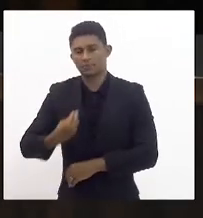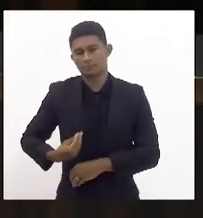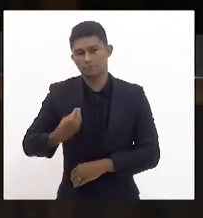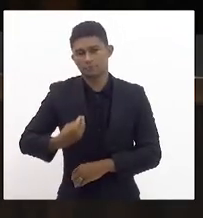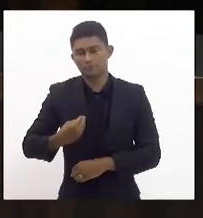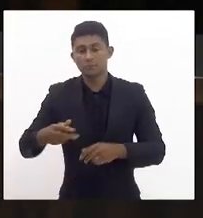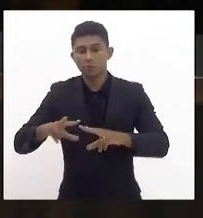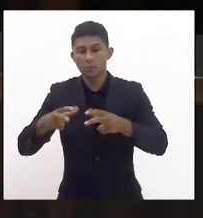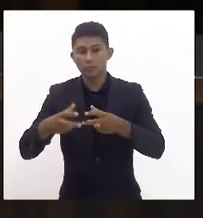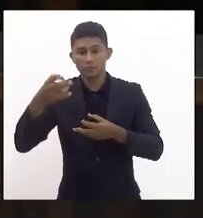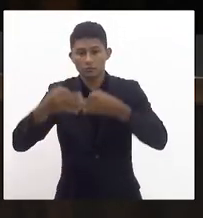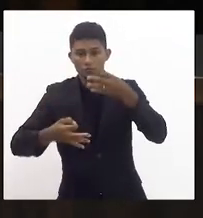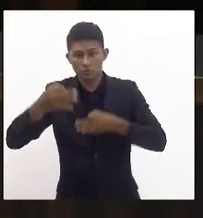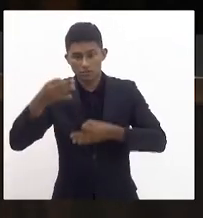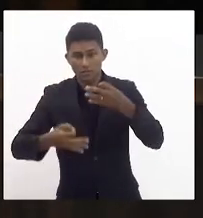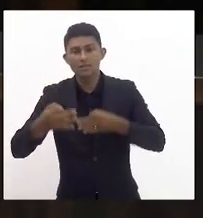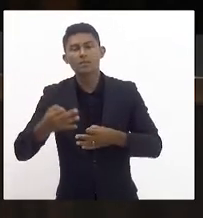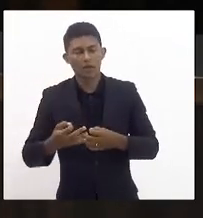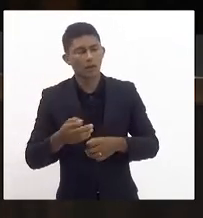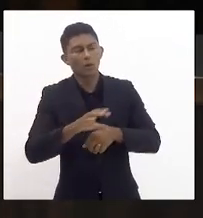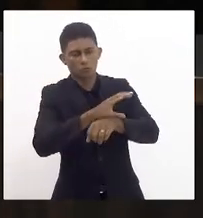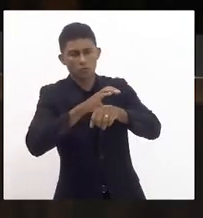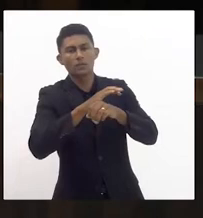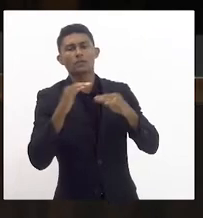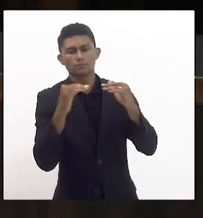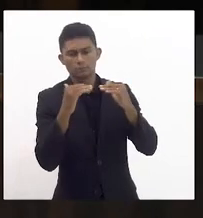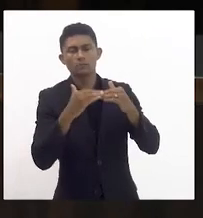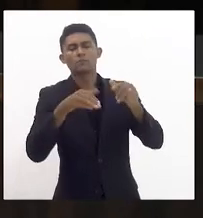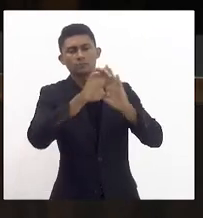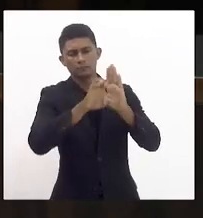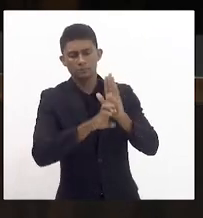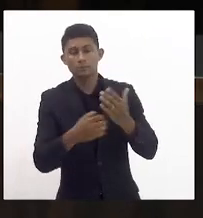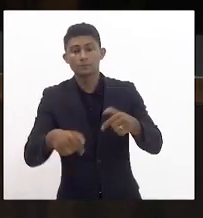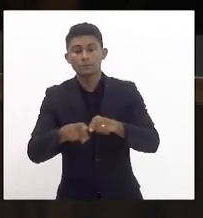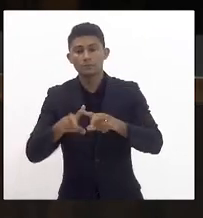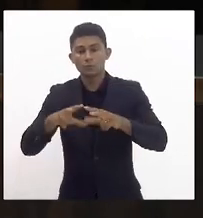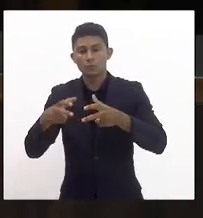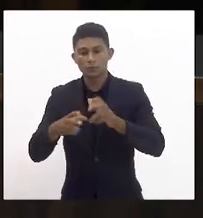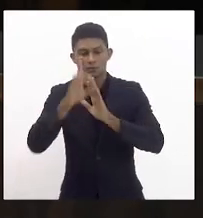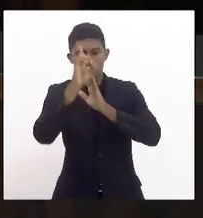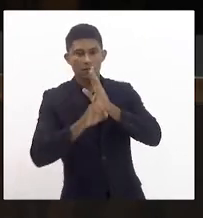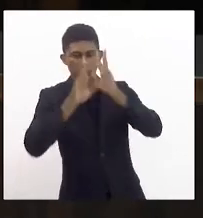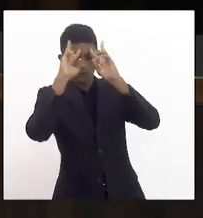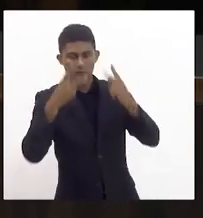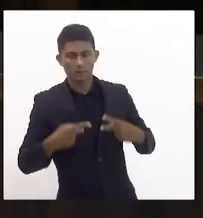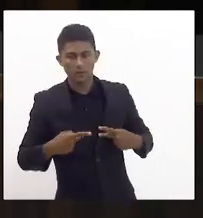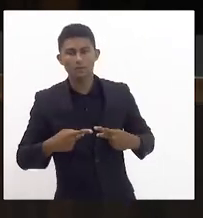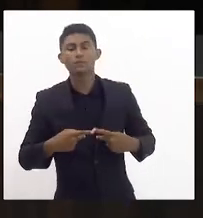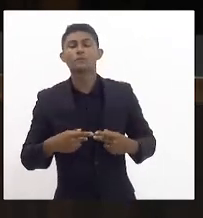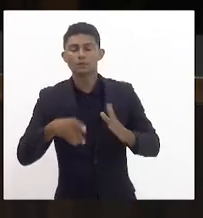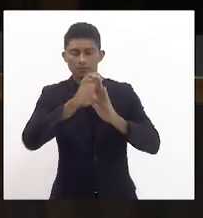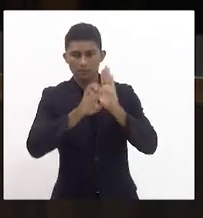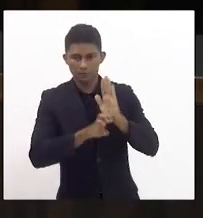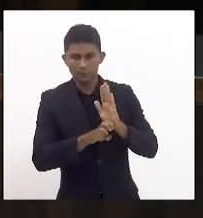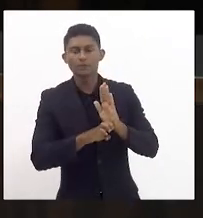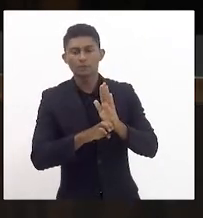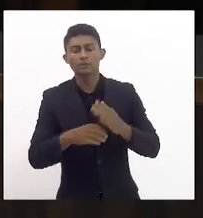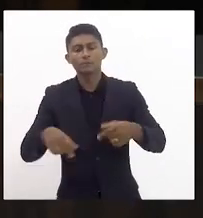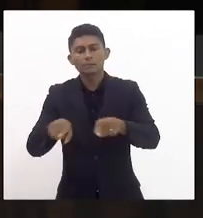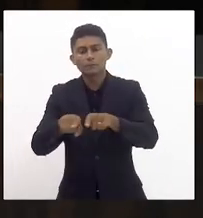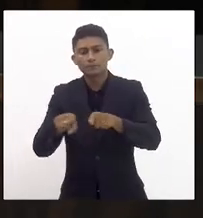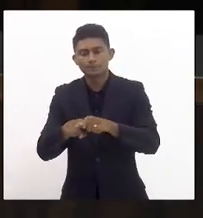Constituição e Justiça pela condicionalidade com emenda. Defesa dos Direitos Humanos e Cidadania, favorável com a emenda da Comissão de Constituição e Justiça. De